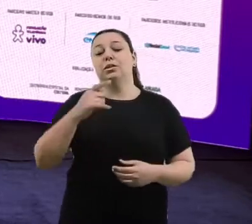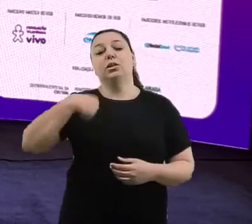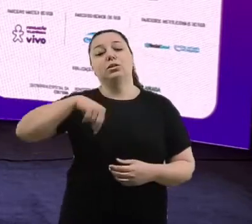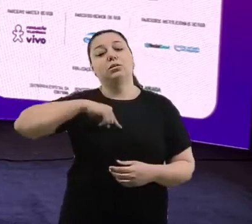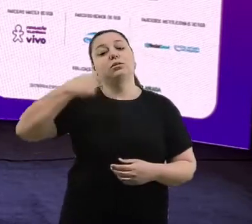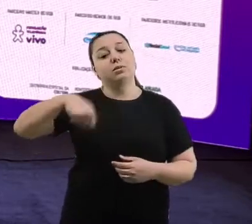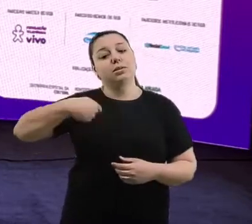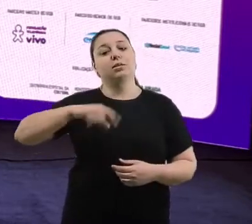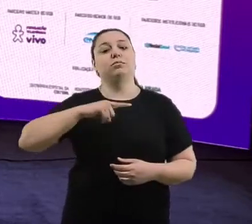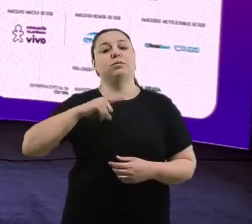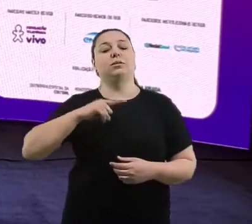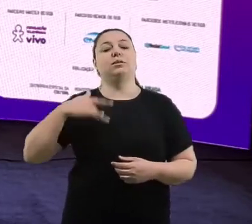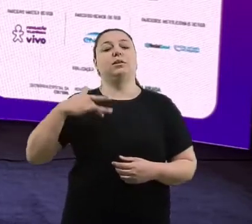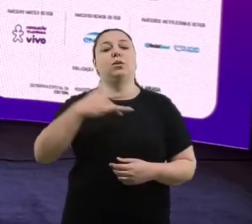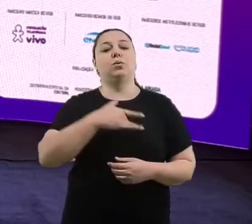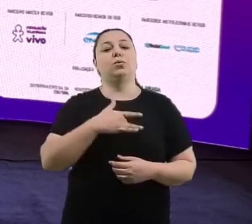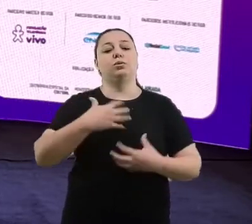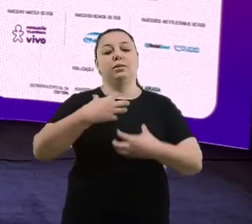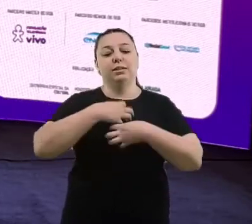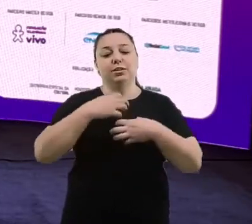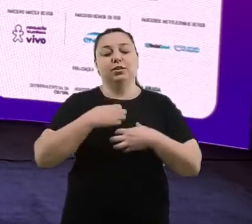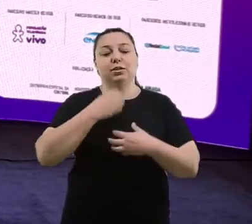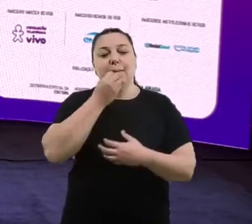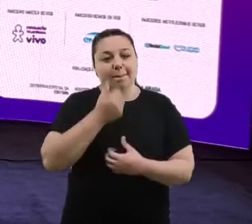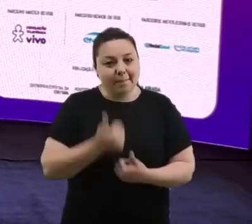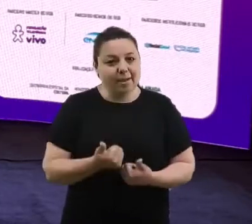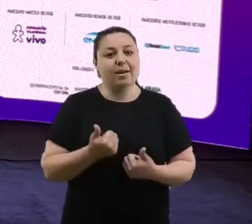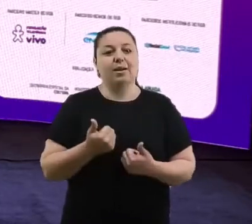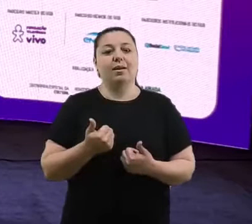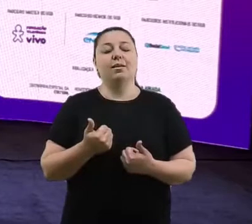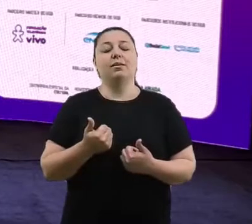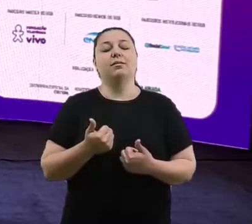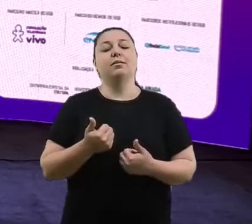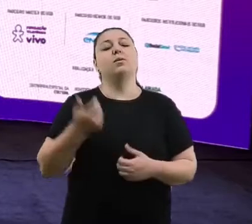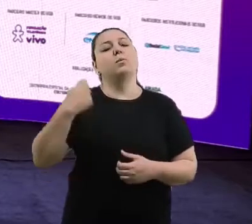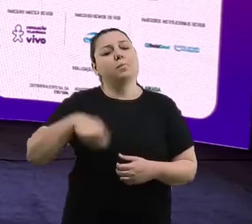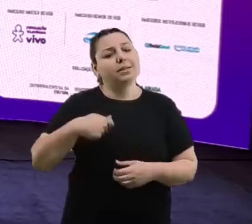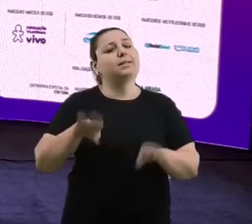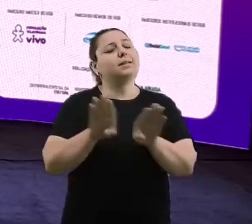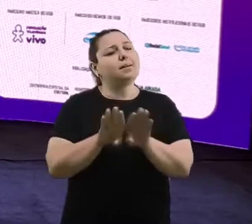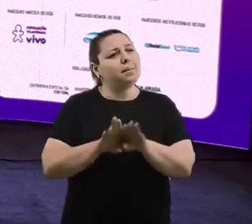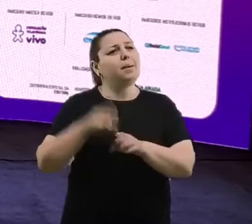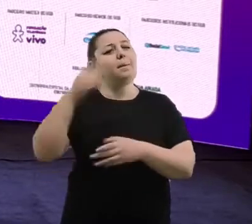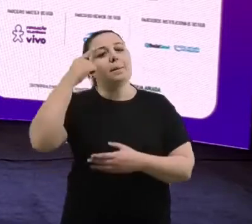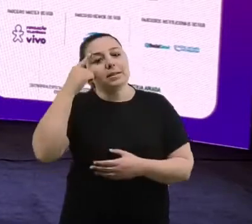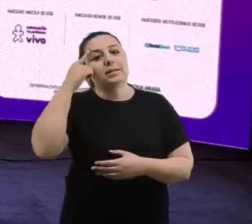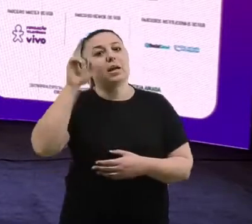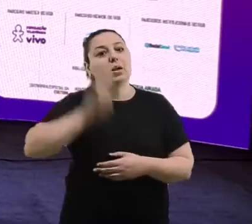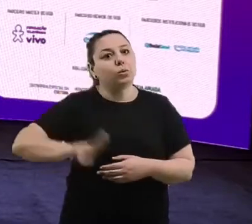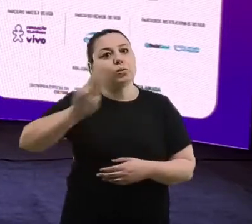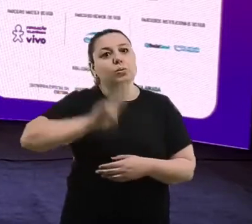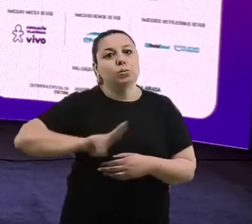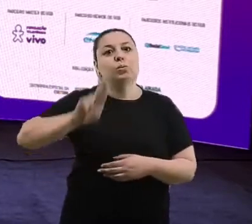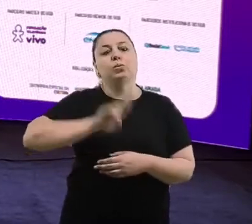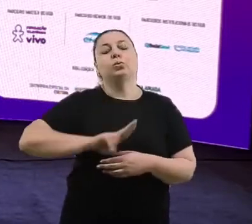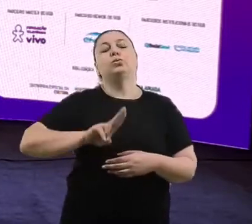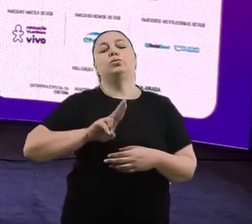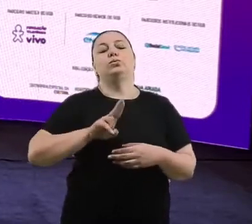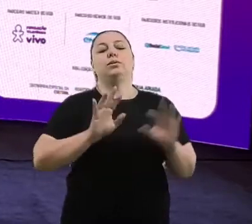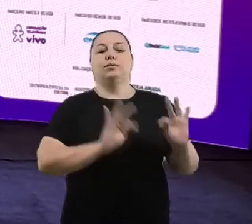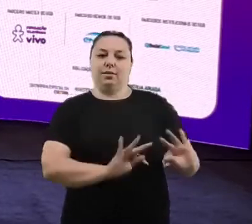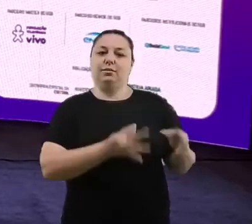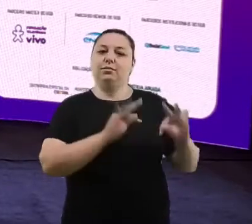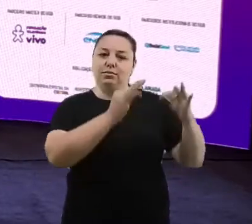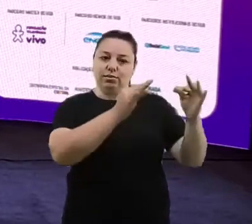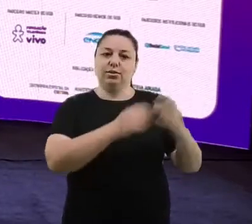bem emocional, a gente precisa discutir também esse uso excessivo da tecnologia. Alguns dados aqui o Vini já falou,